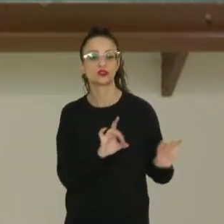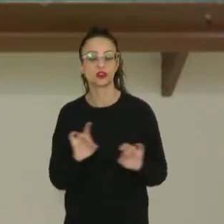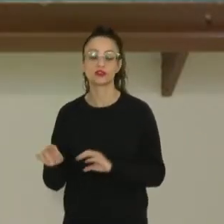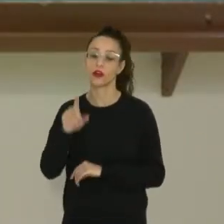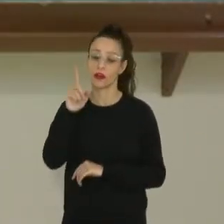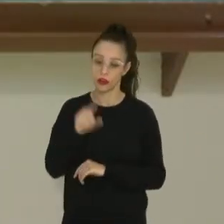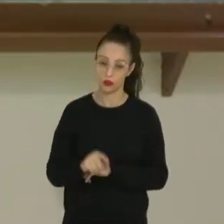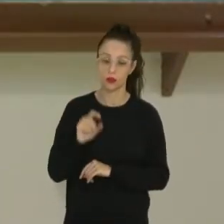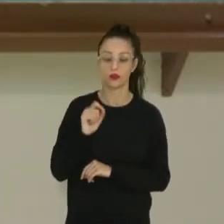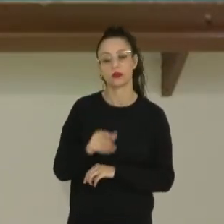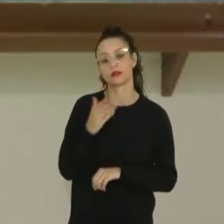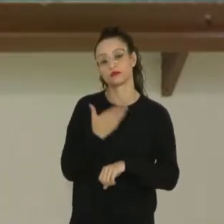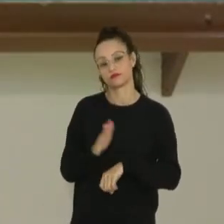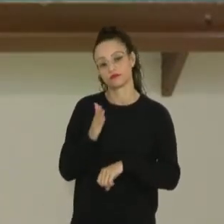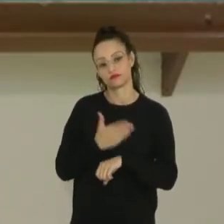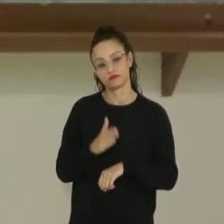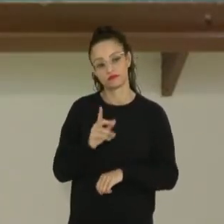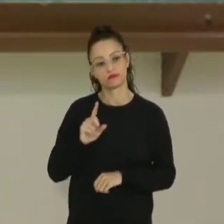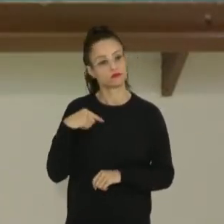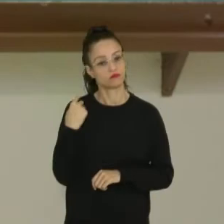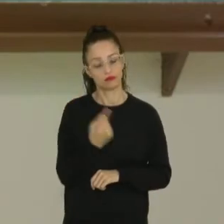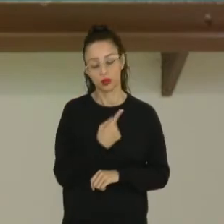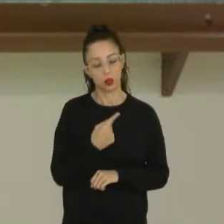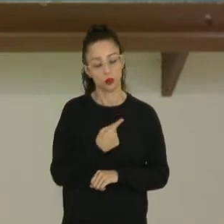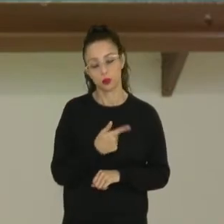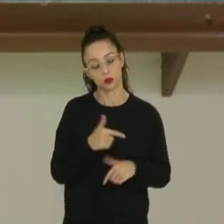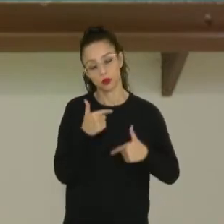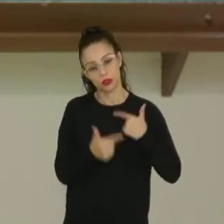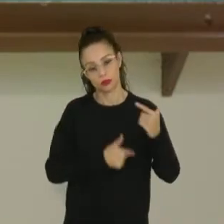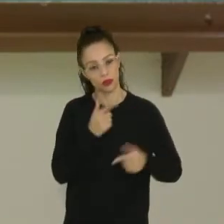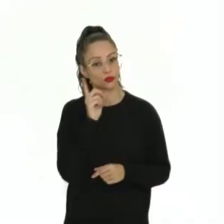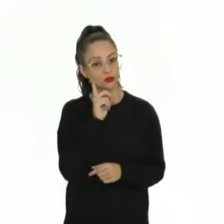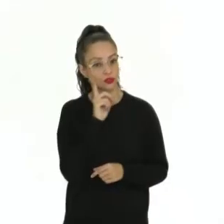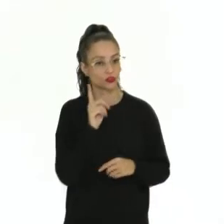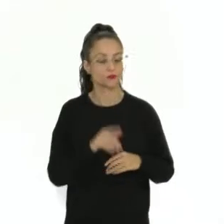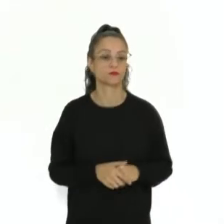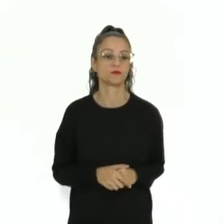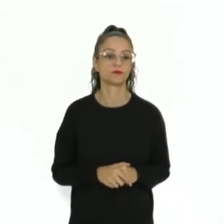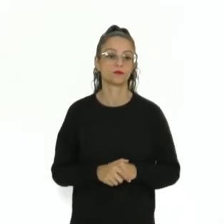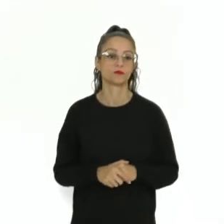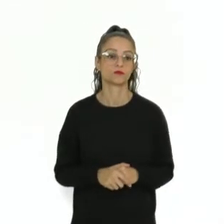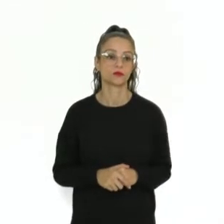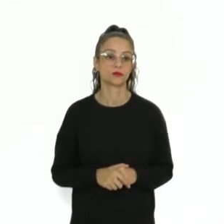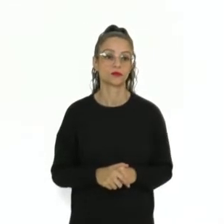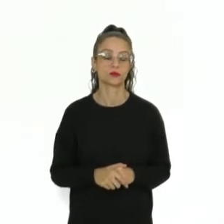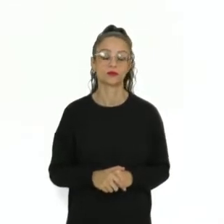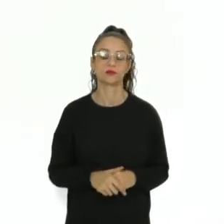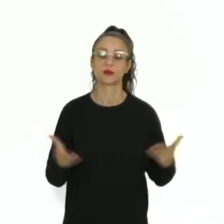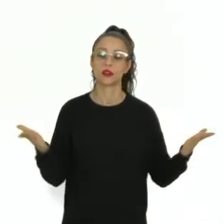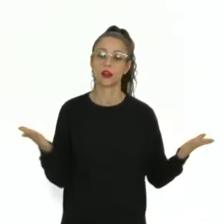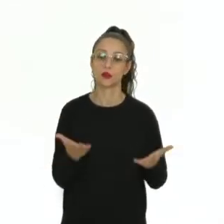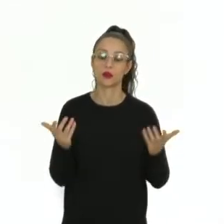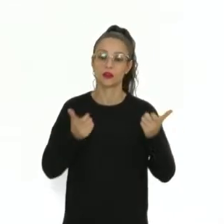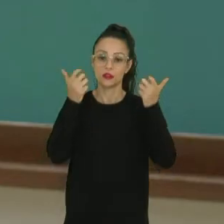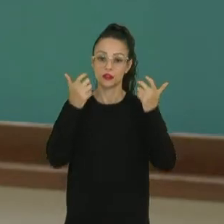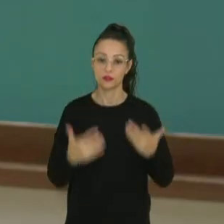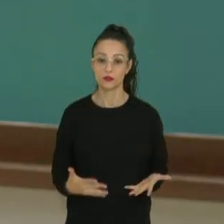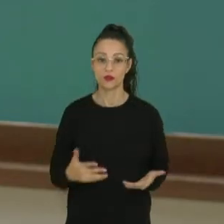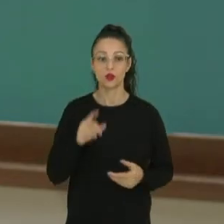são produzidas por nossas tarefas ali do cotidiano. Vamos fazer, então,